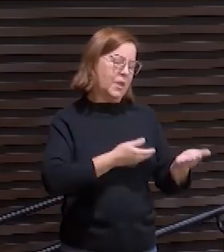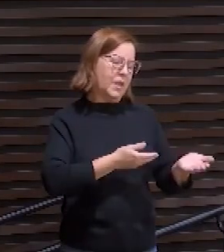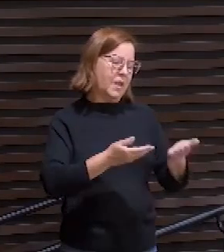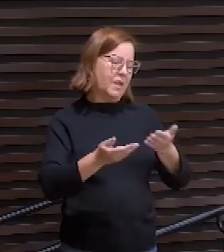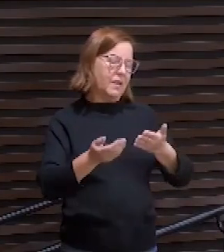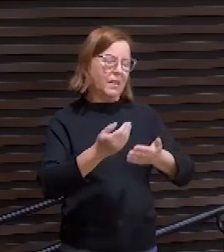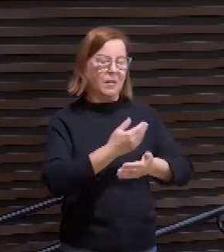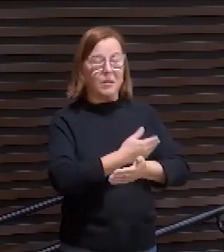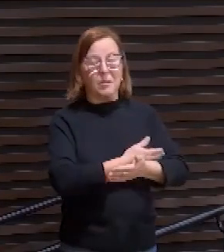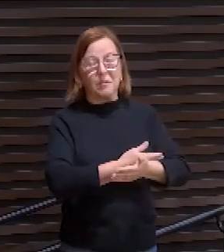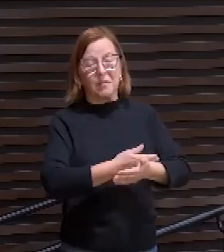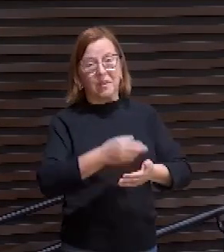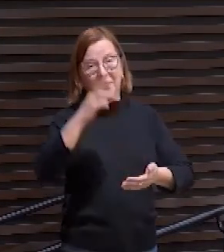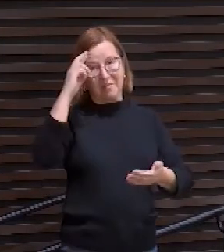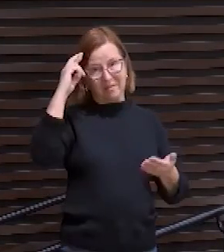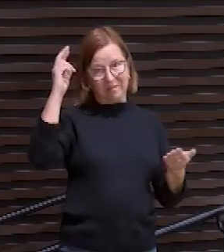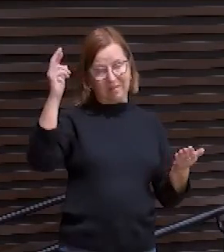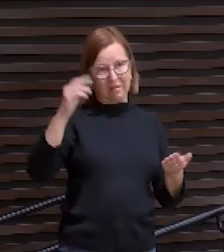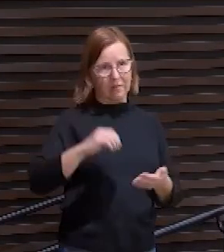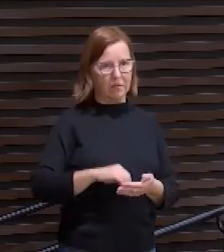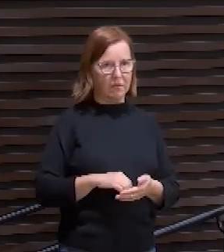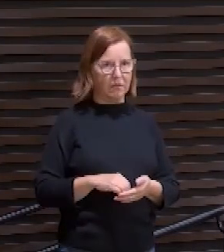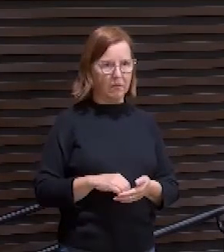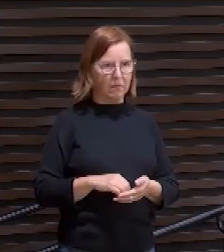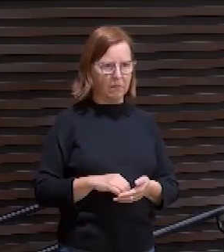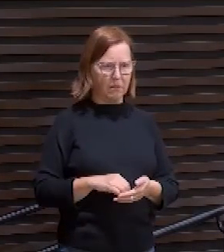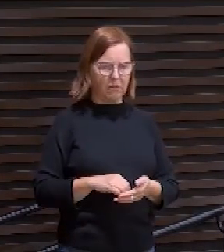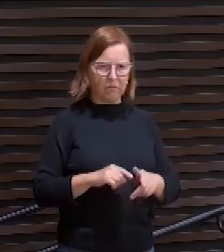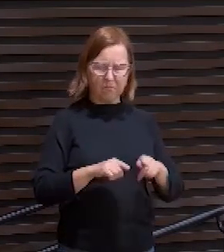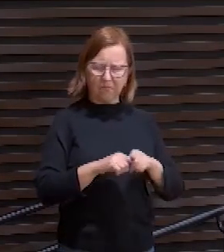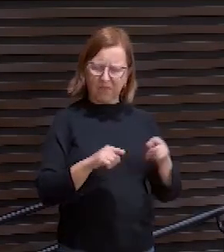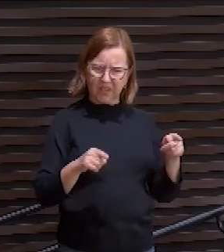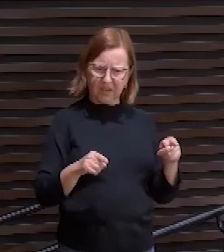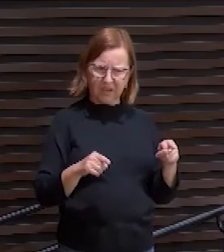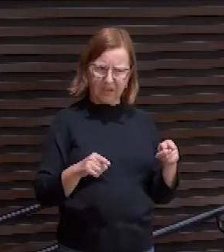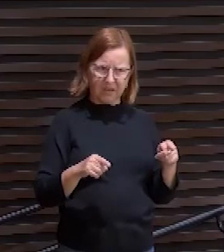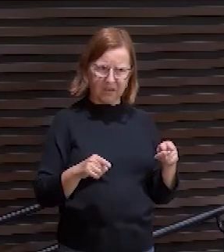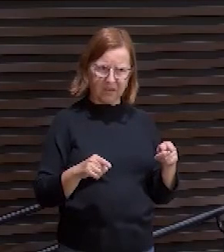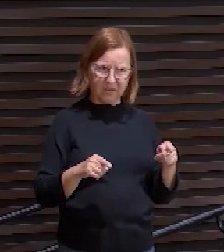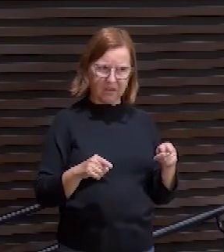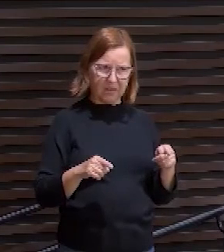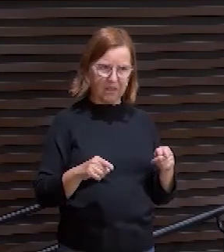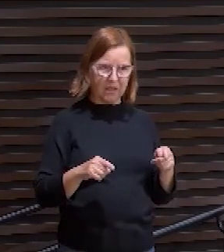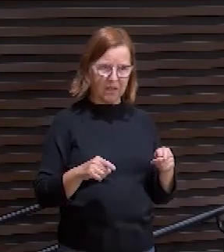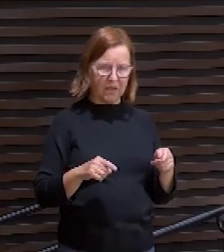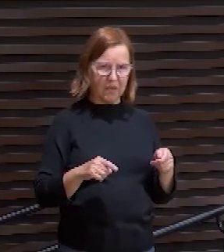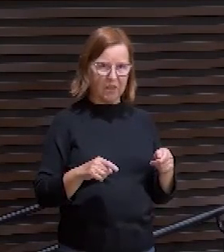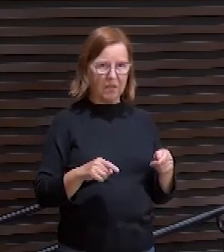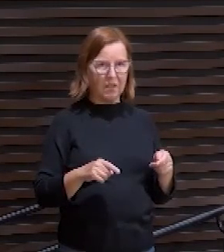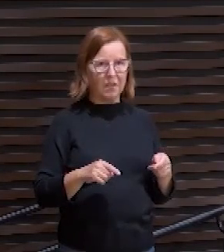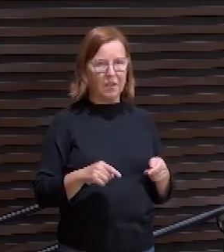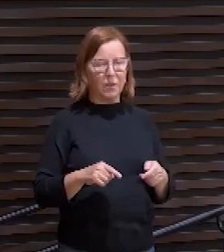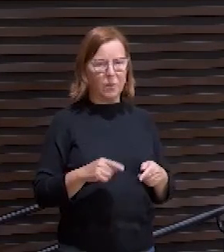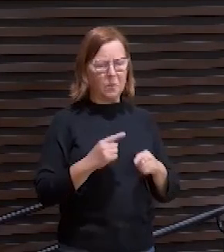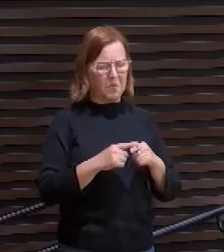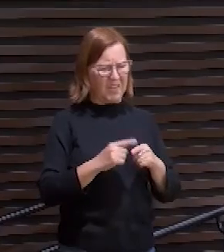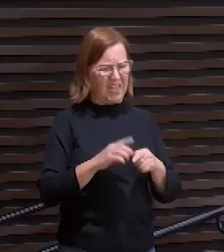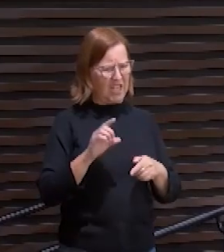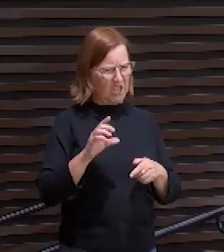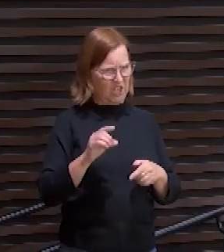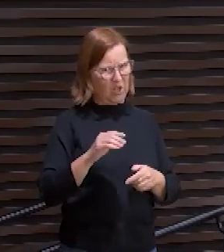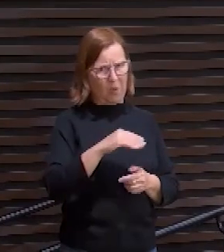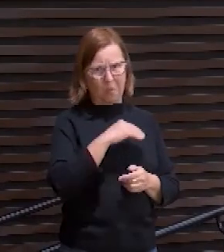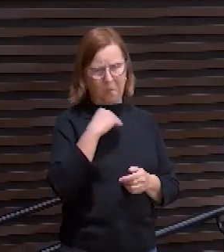isso muito. Mas da onde que a pessoa tirou que porque ela simplesmente morreu, o